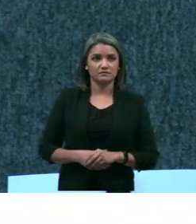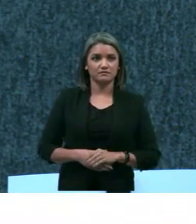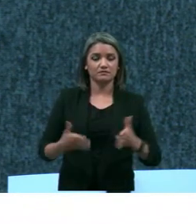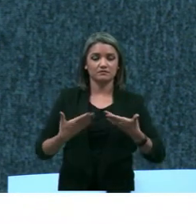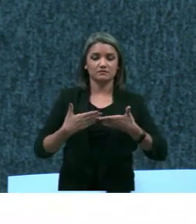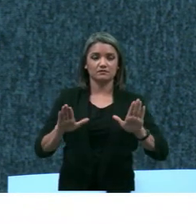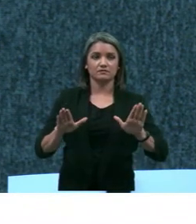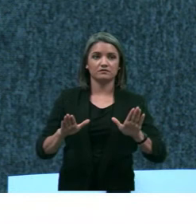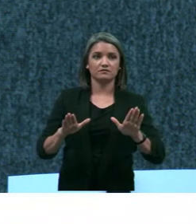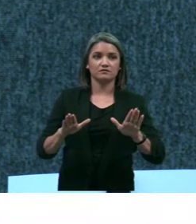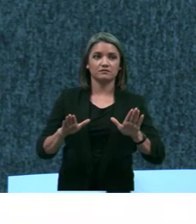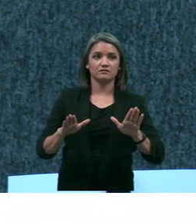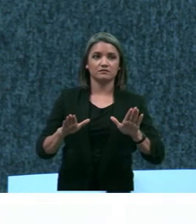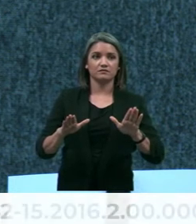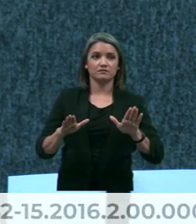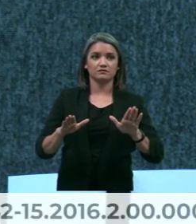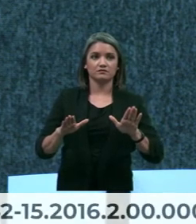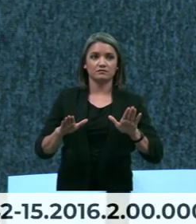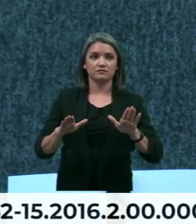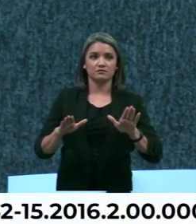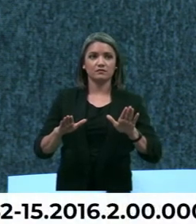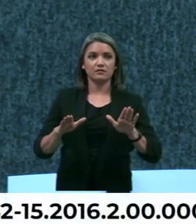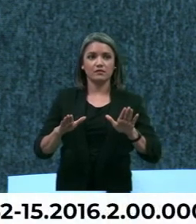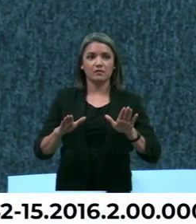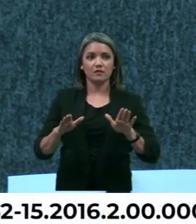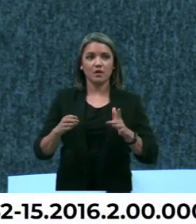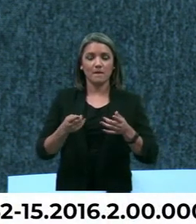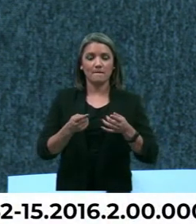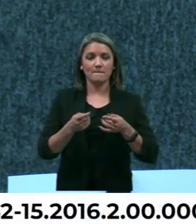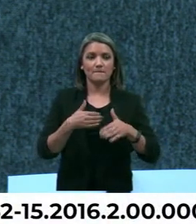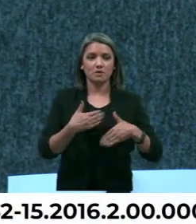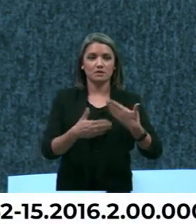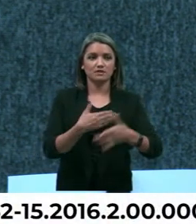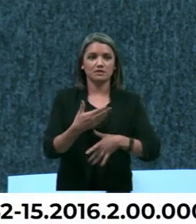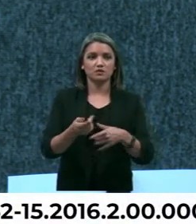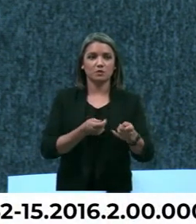Apregou o procedimento de controle administrativo